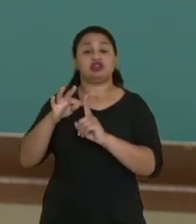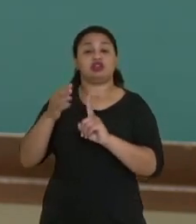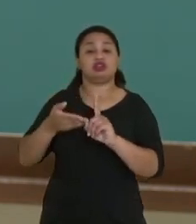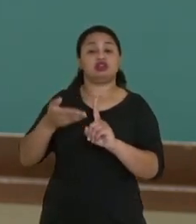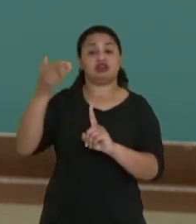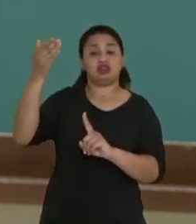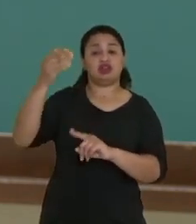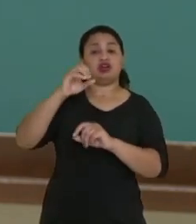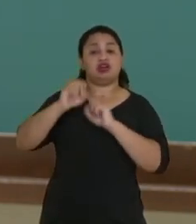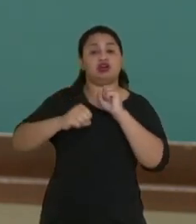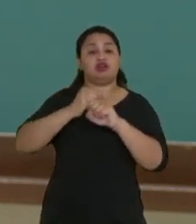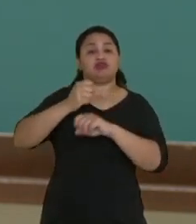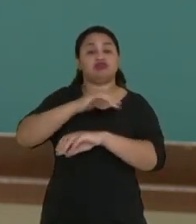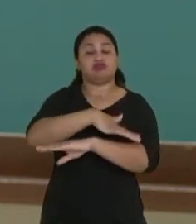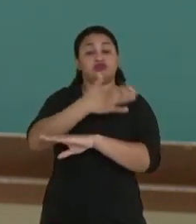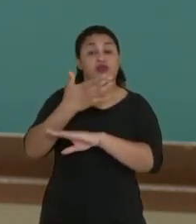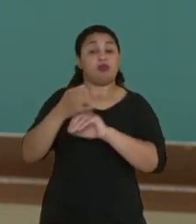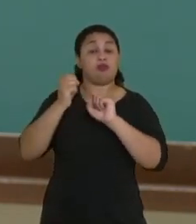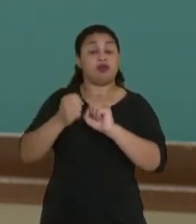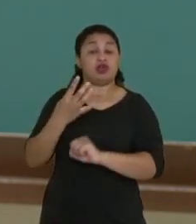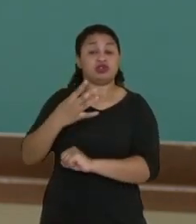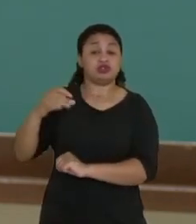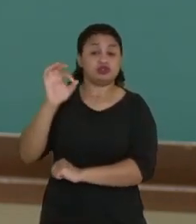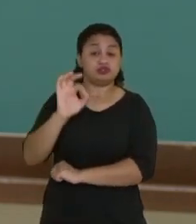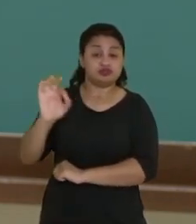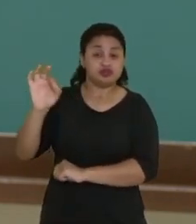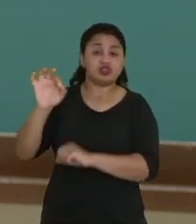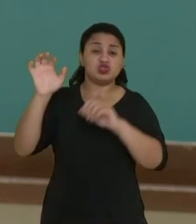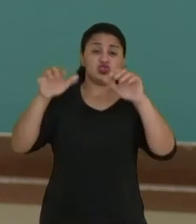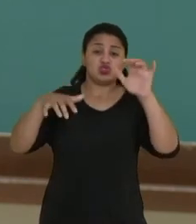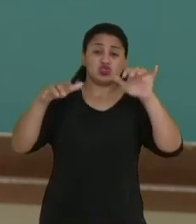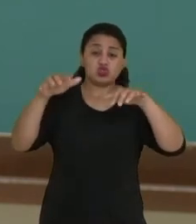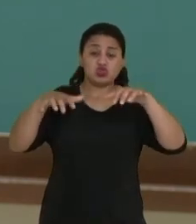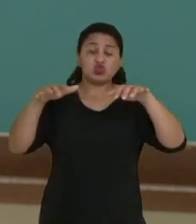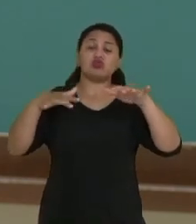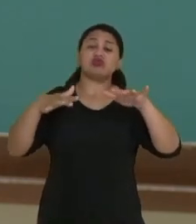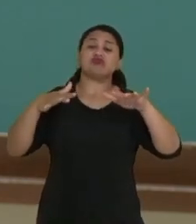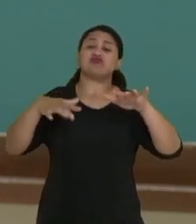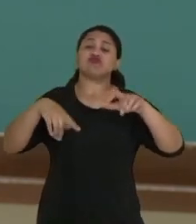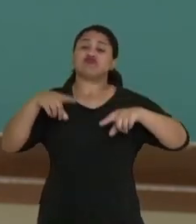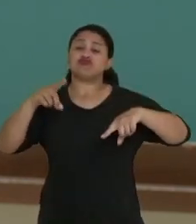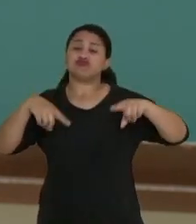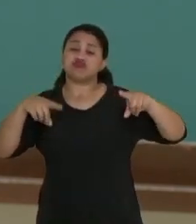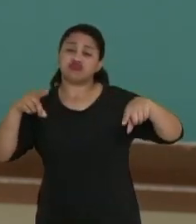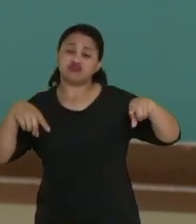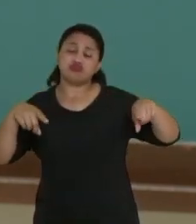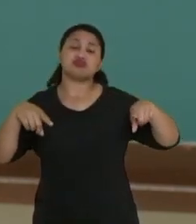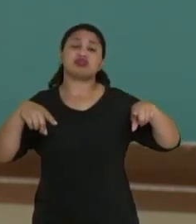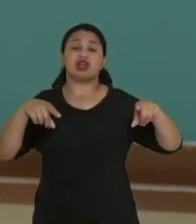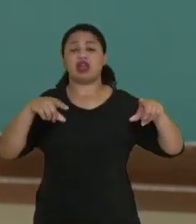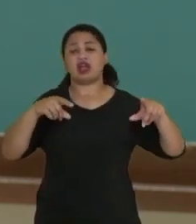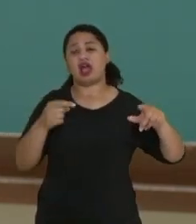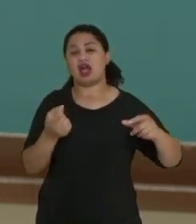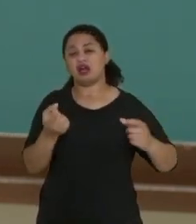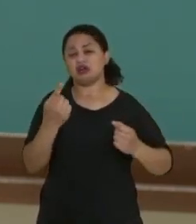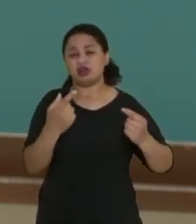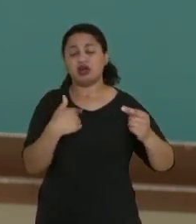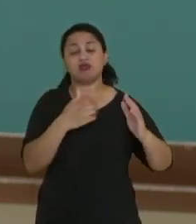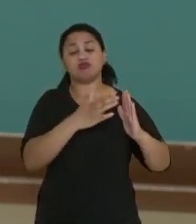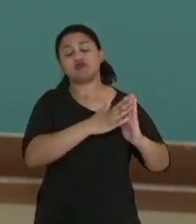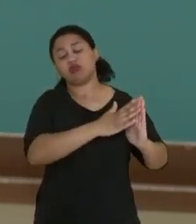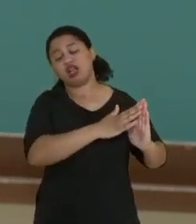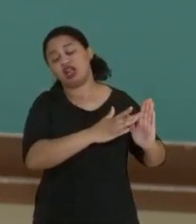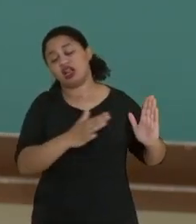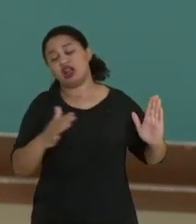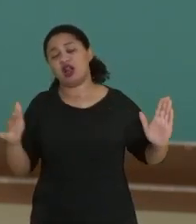a 40 graus Celsius, chuvas irregulares com longos períodos de estiagem, ou seja,